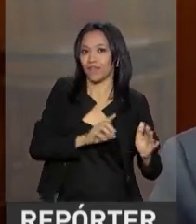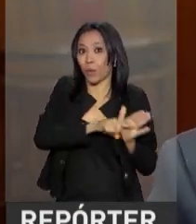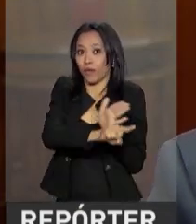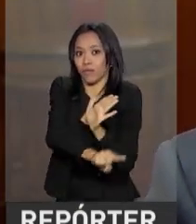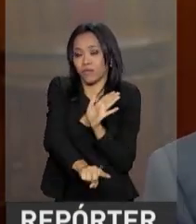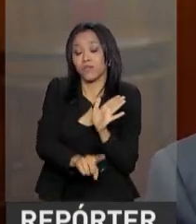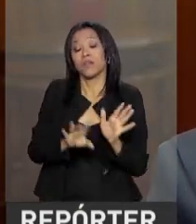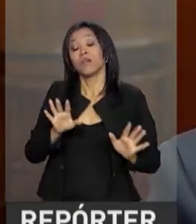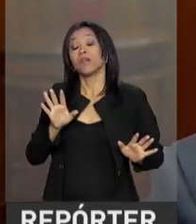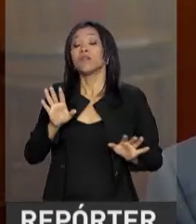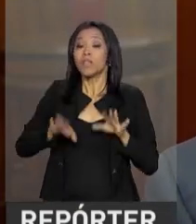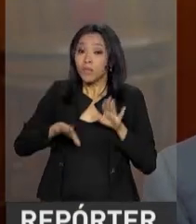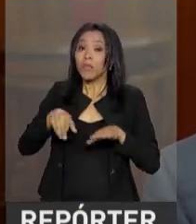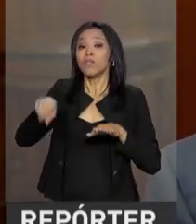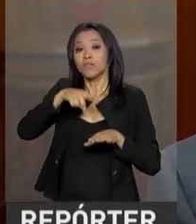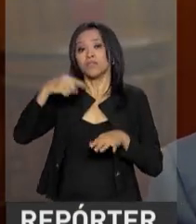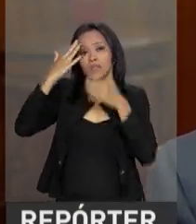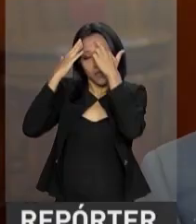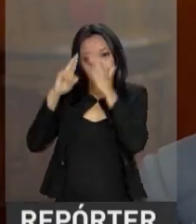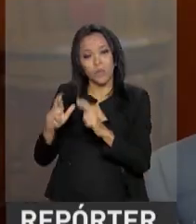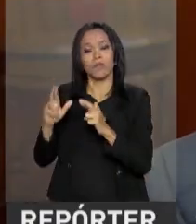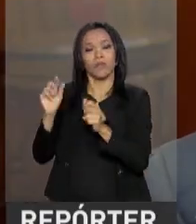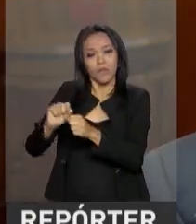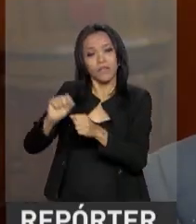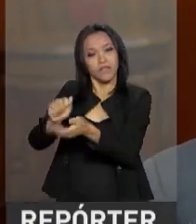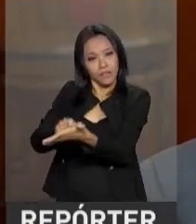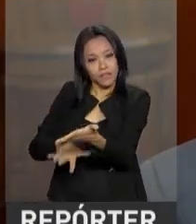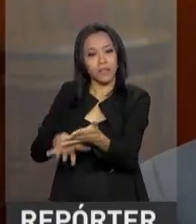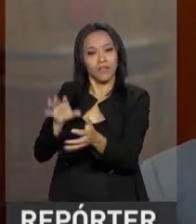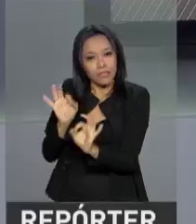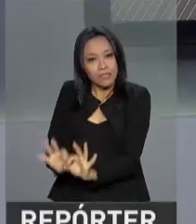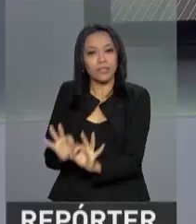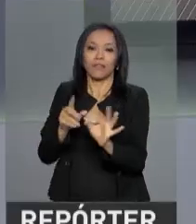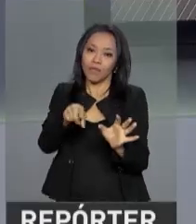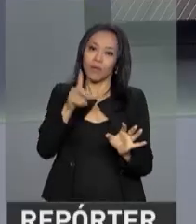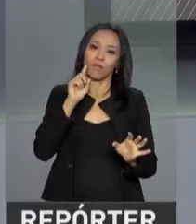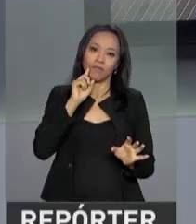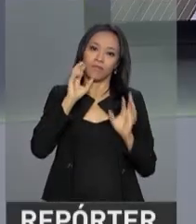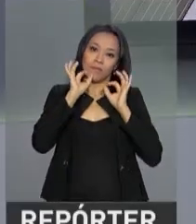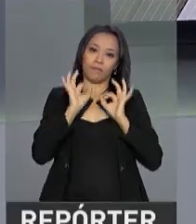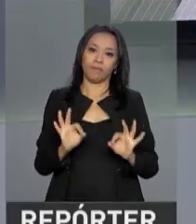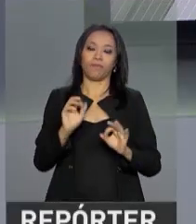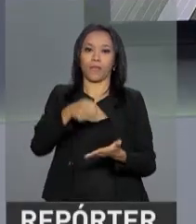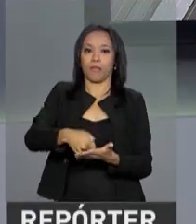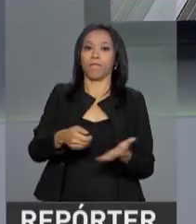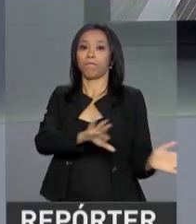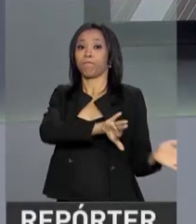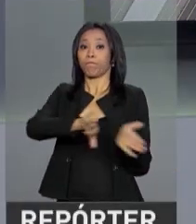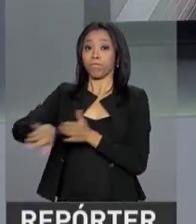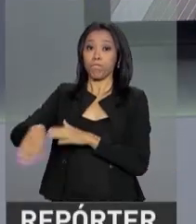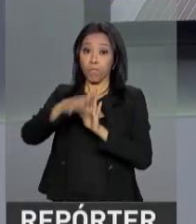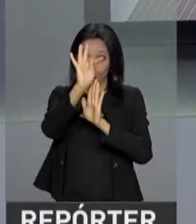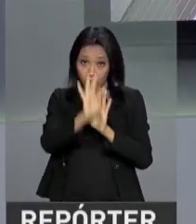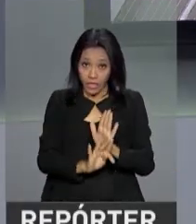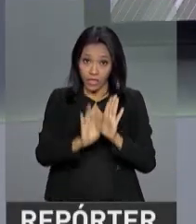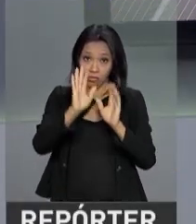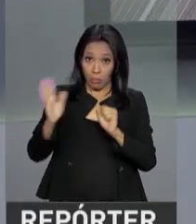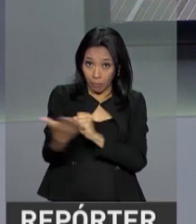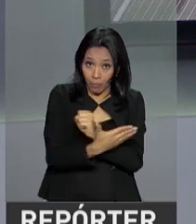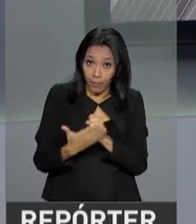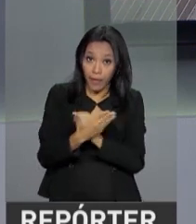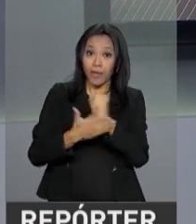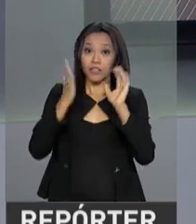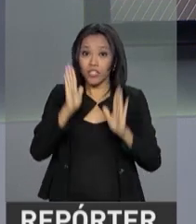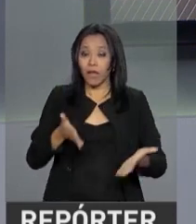pelas vezes que você cumpriu as suas obrigações em dia o texto base foi aprovado mas as principais